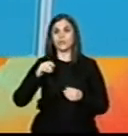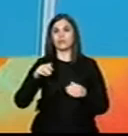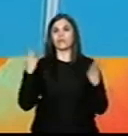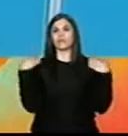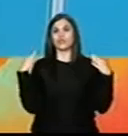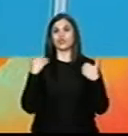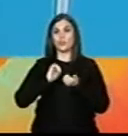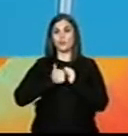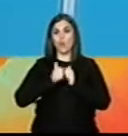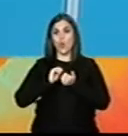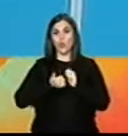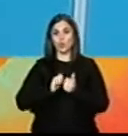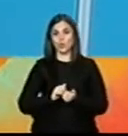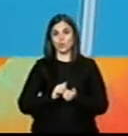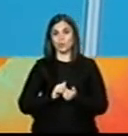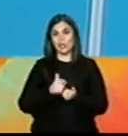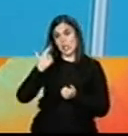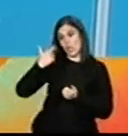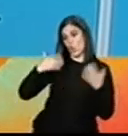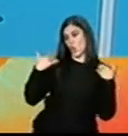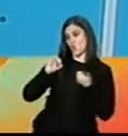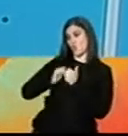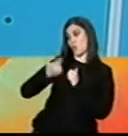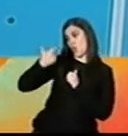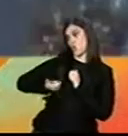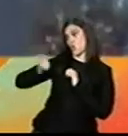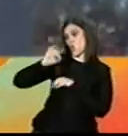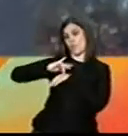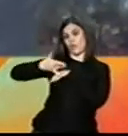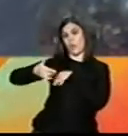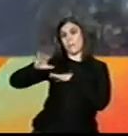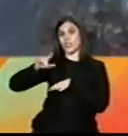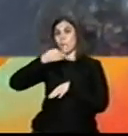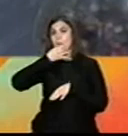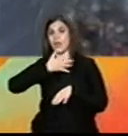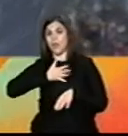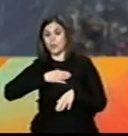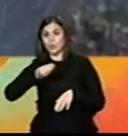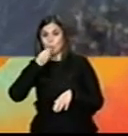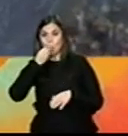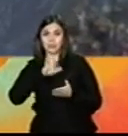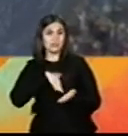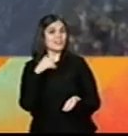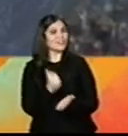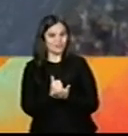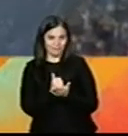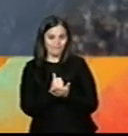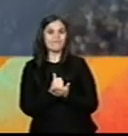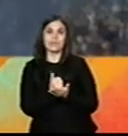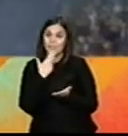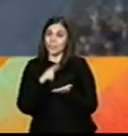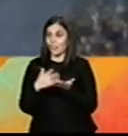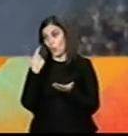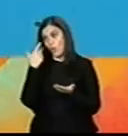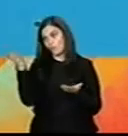uma... Moamem não é desportista? Não utilizas e antes. E ao pequeno almoço? Antes de pequeno almoço? Ao pequeno almoço? É? Estás a